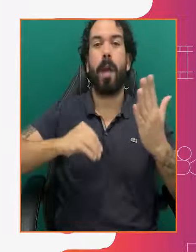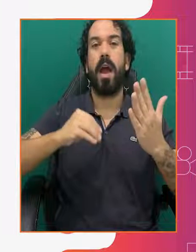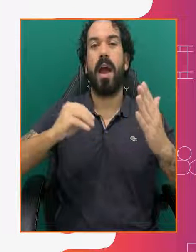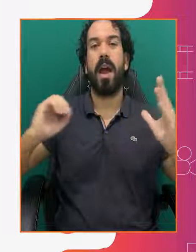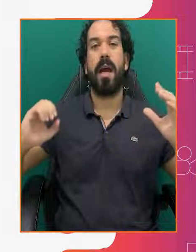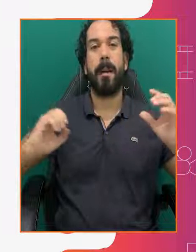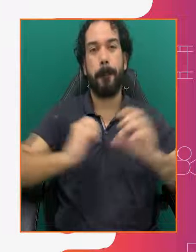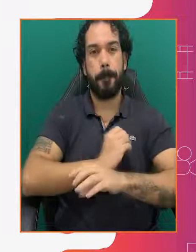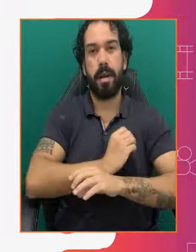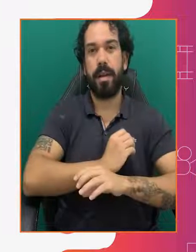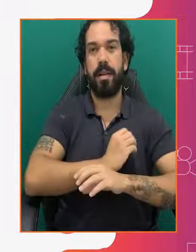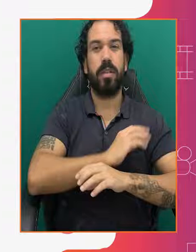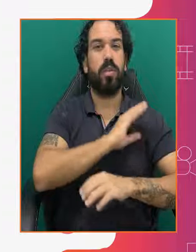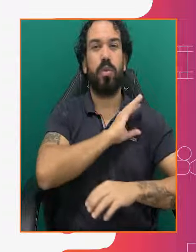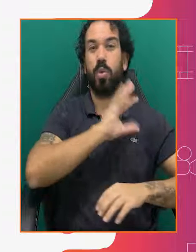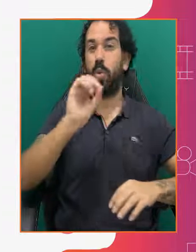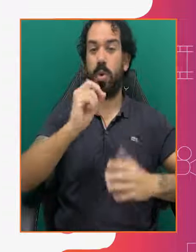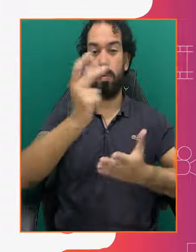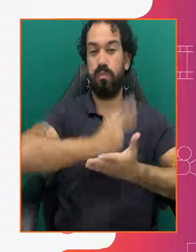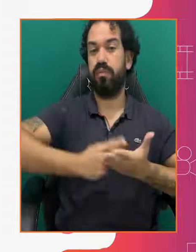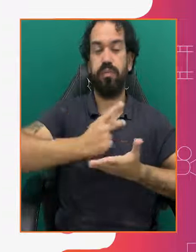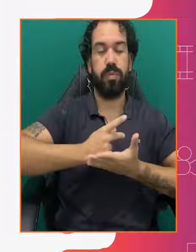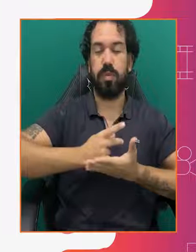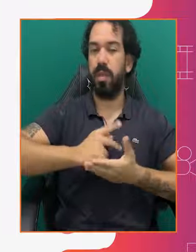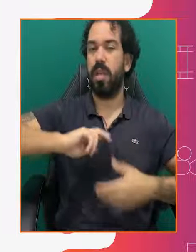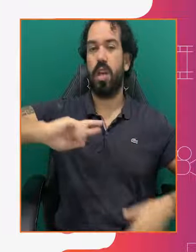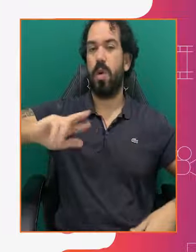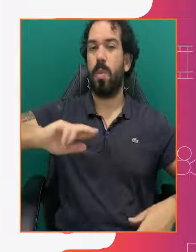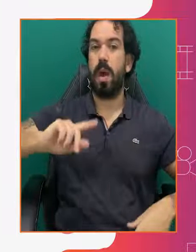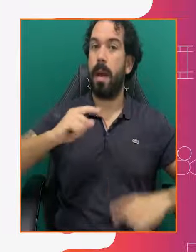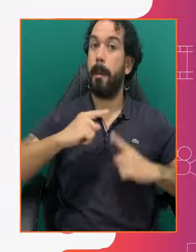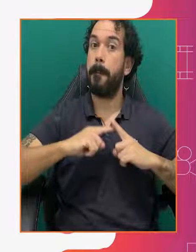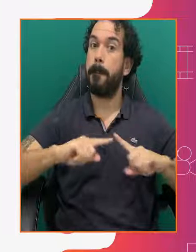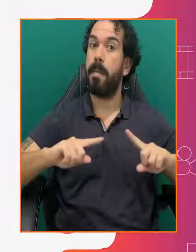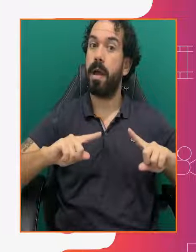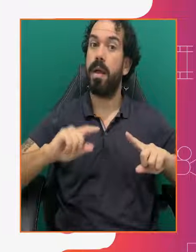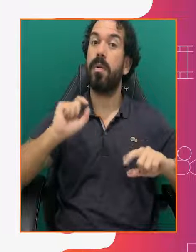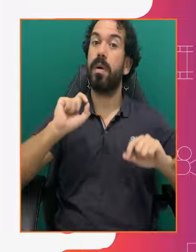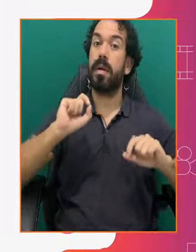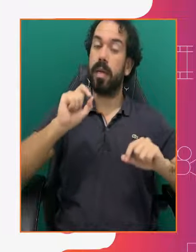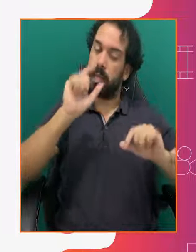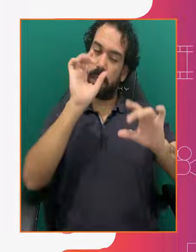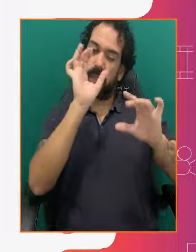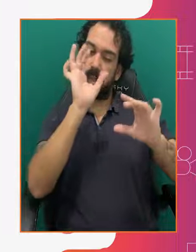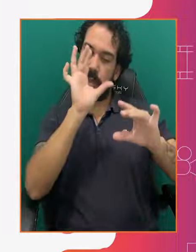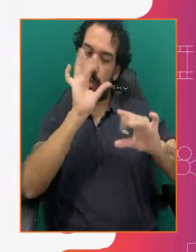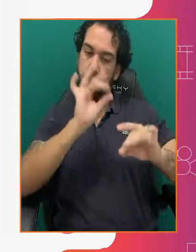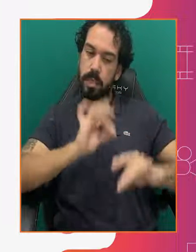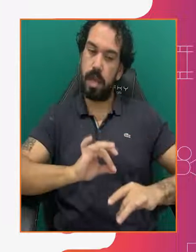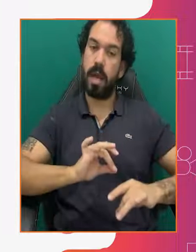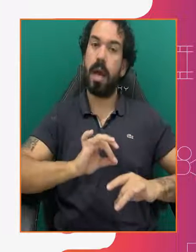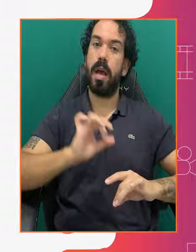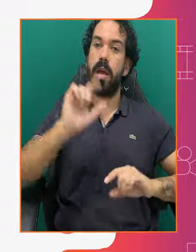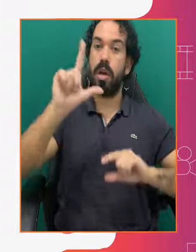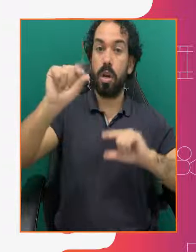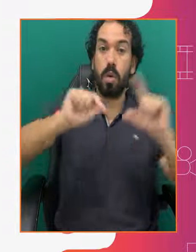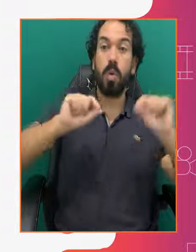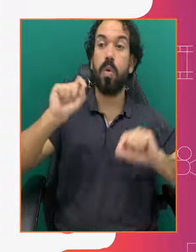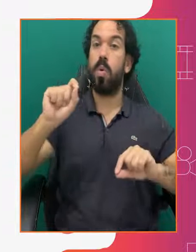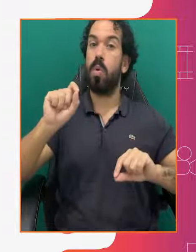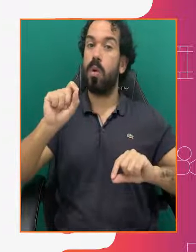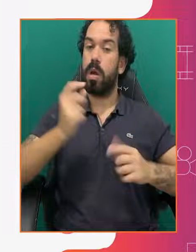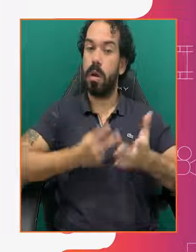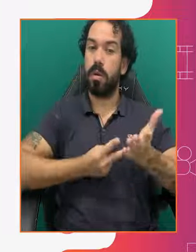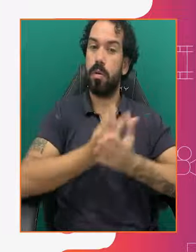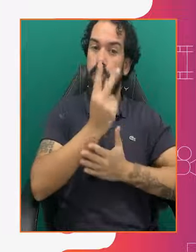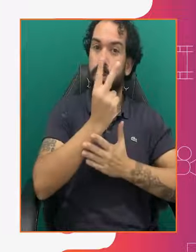copiar por inteiro, fielmente, todas as imagens, mas sempre manter o julgamento para os detalhes,